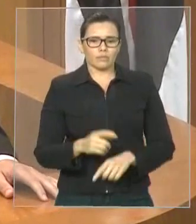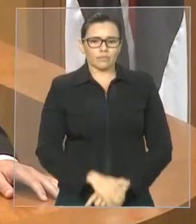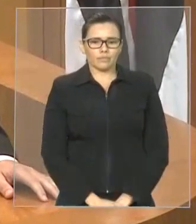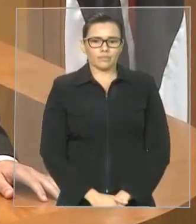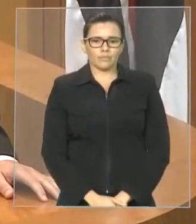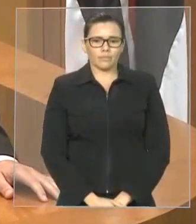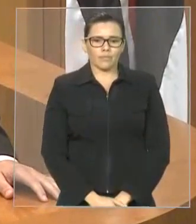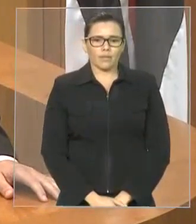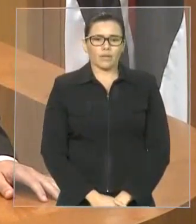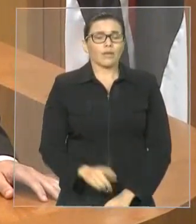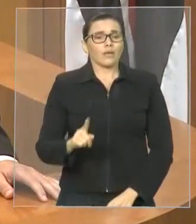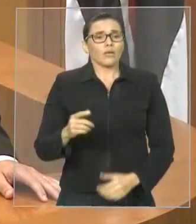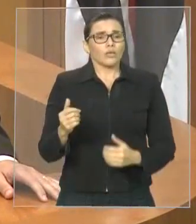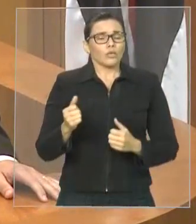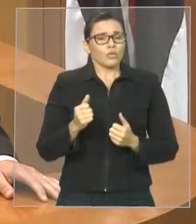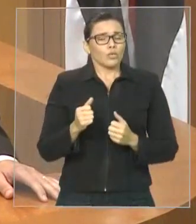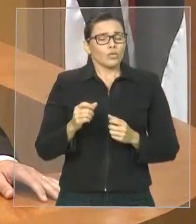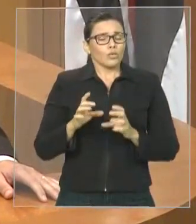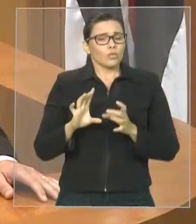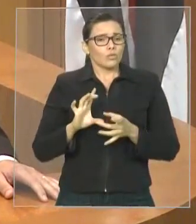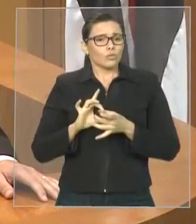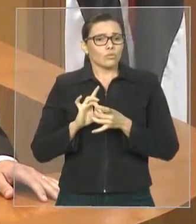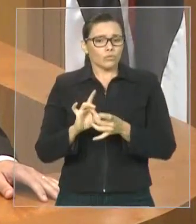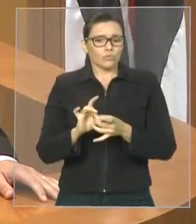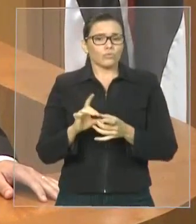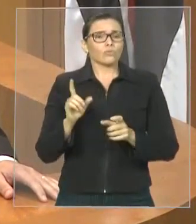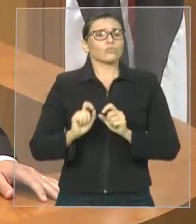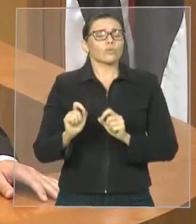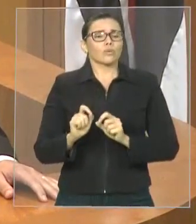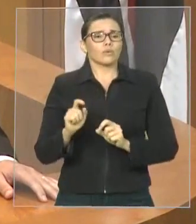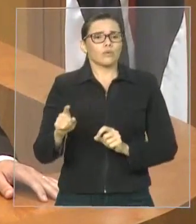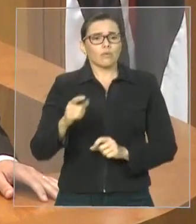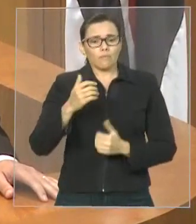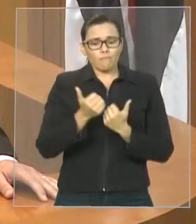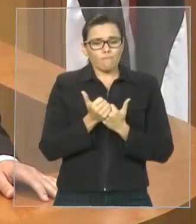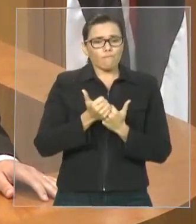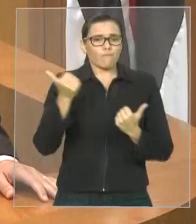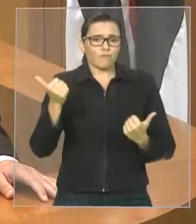professor, um vice que foi presidente do Sindicato dos Professores